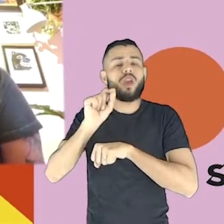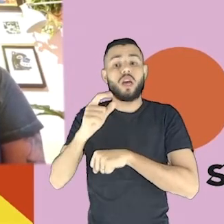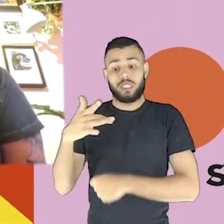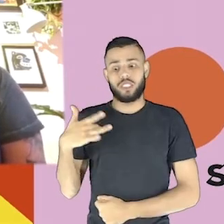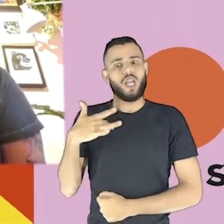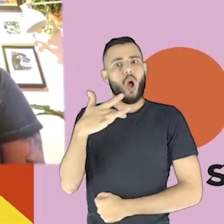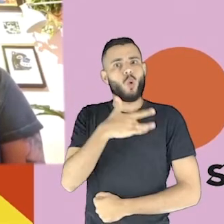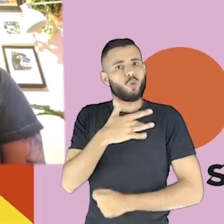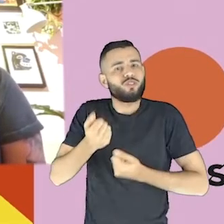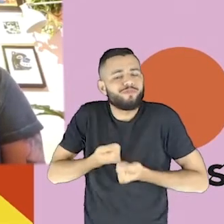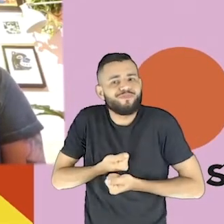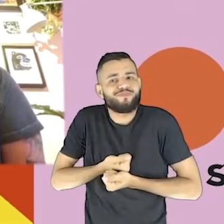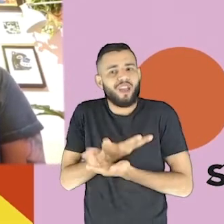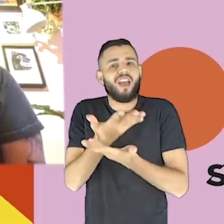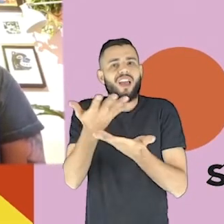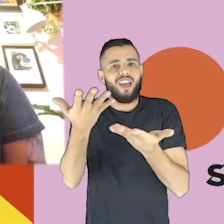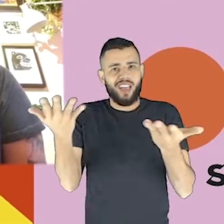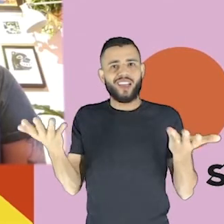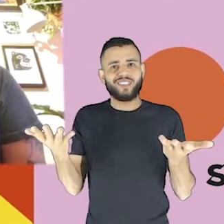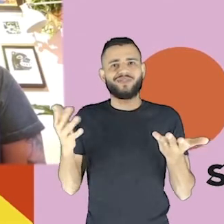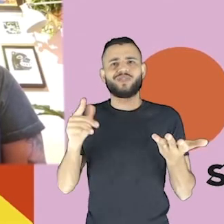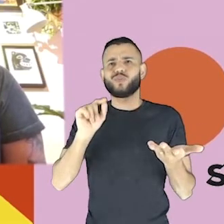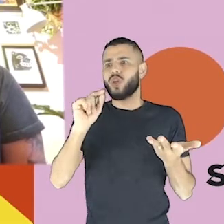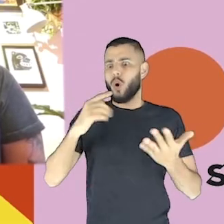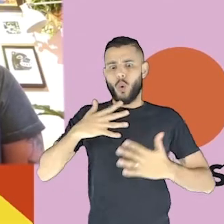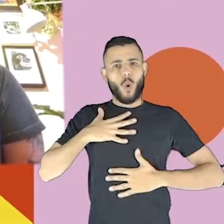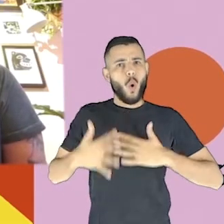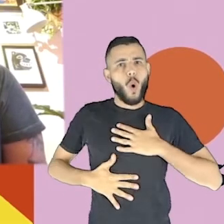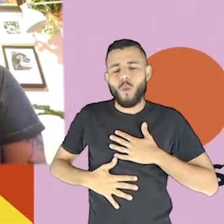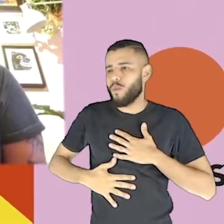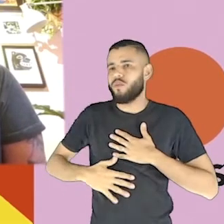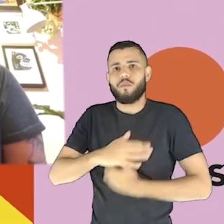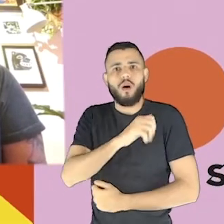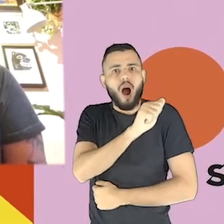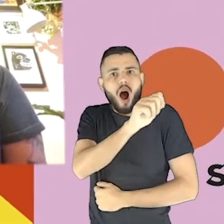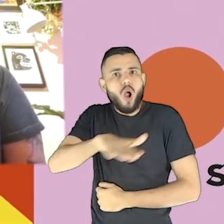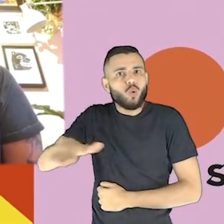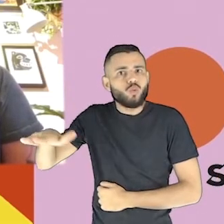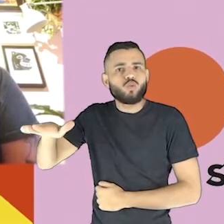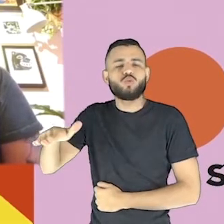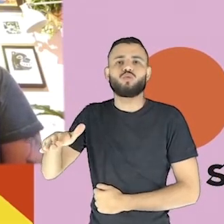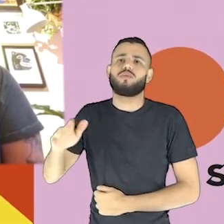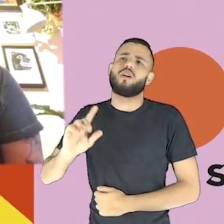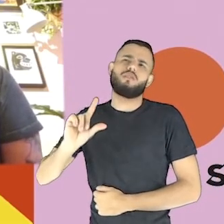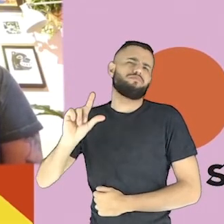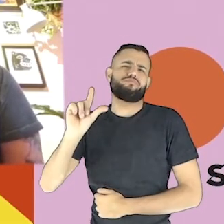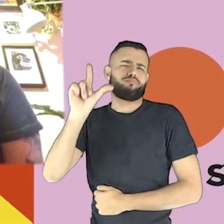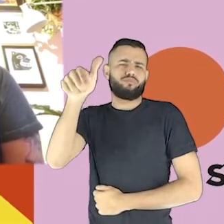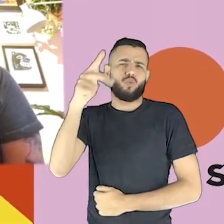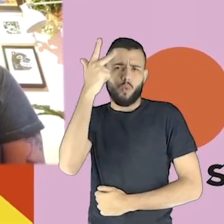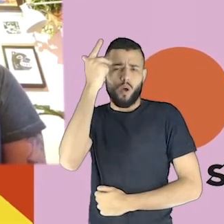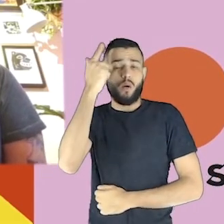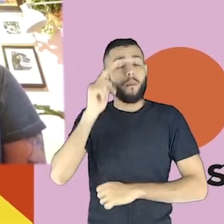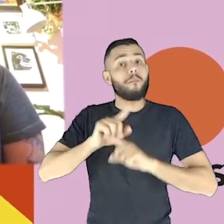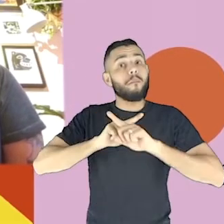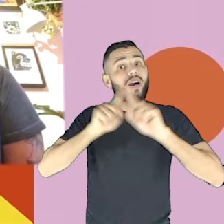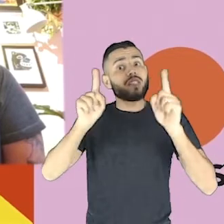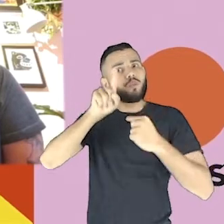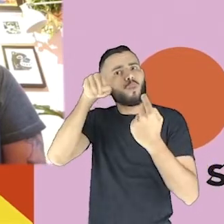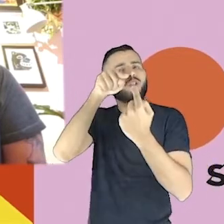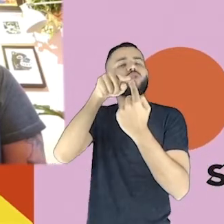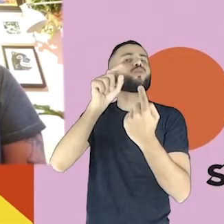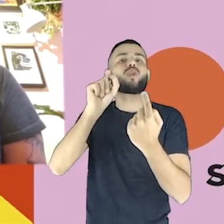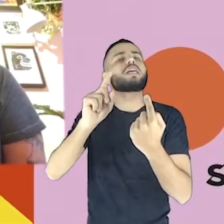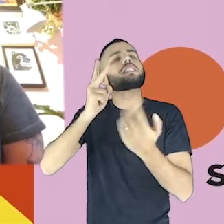de promover saúde. O que aconteceria com o corpo do meu aluno, do meu cliente, seria uma consequência. O meu objetivo sempre